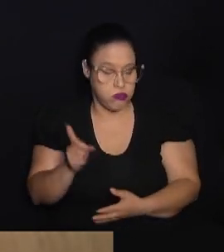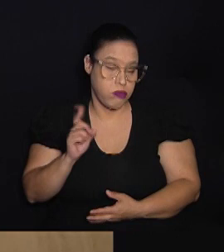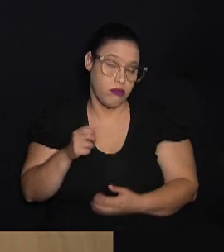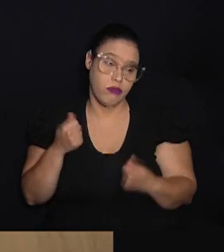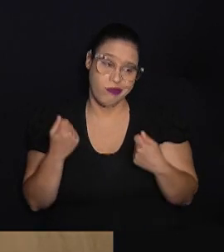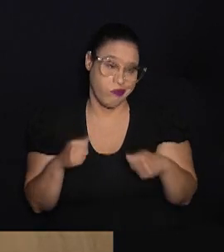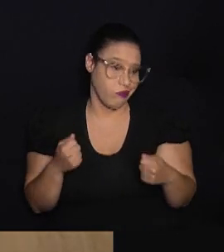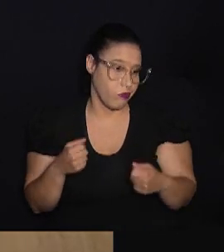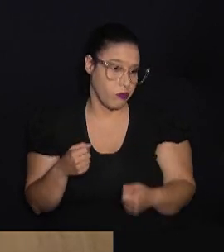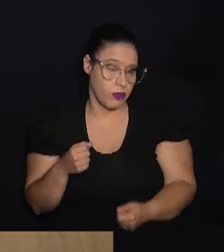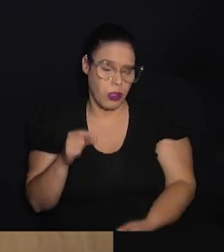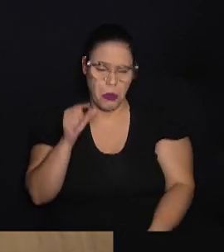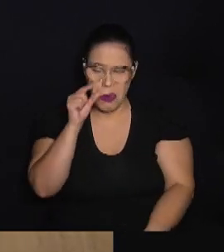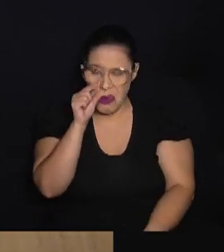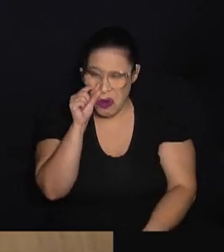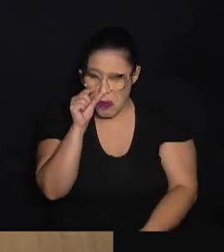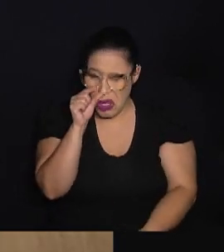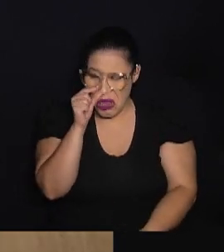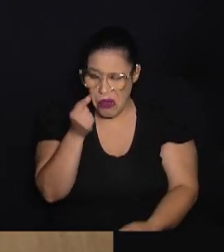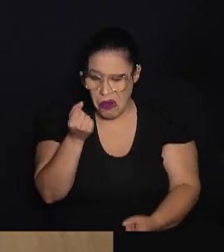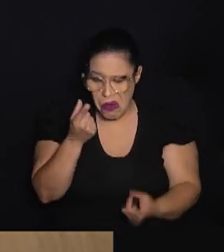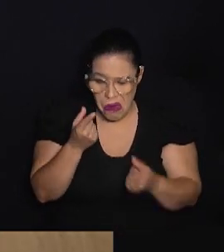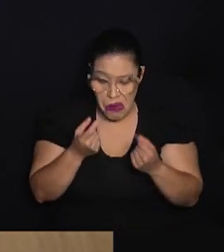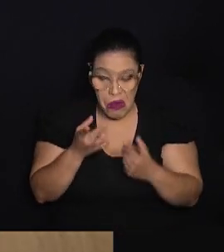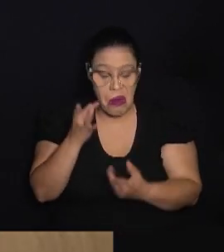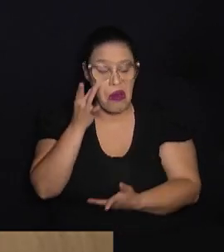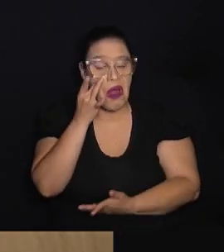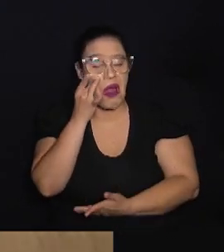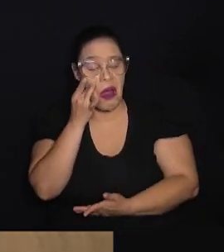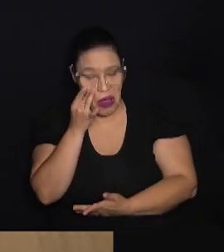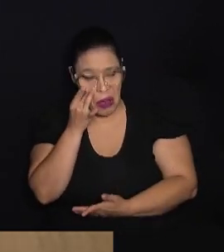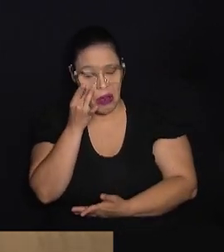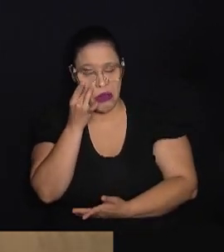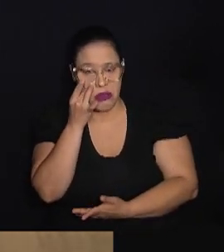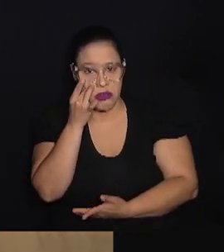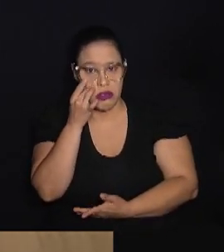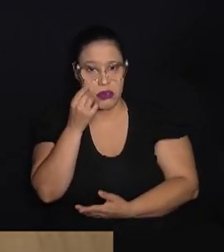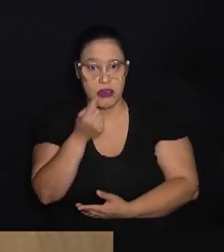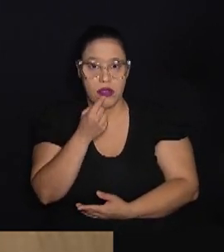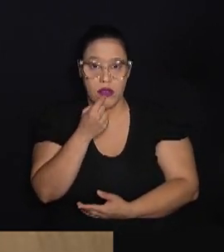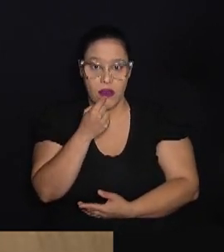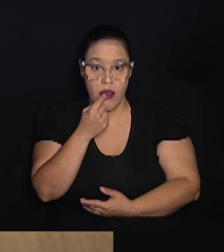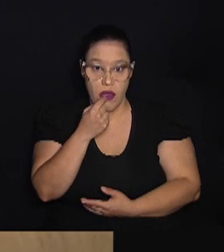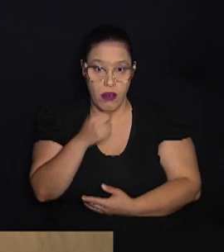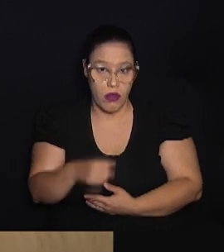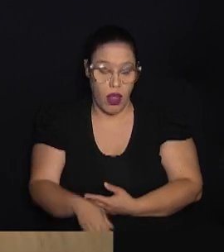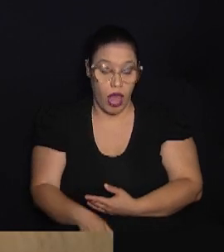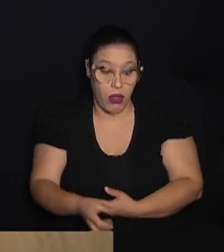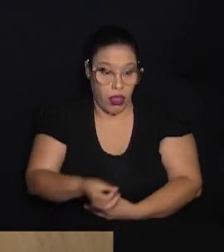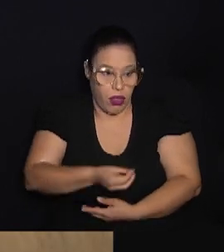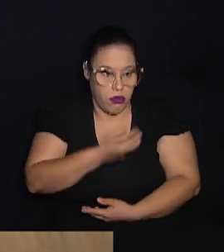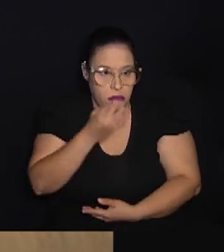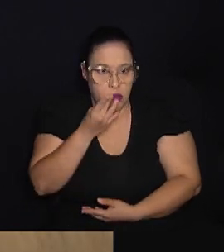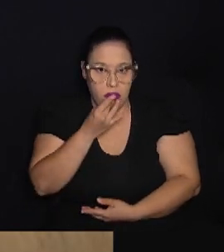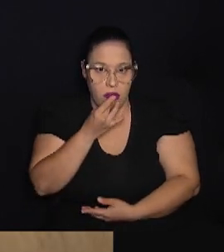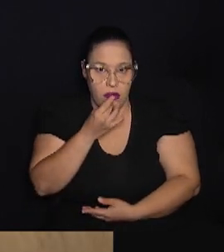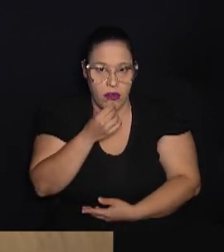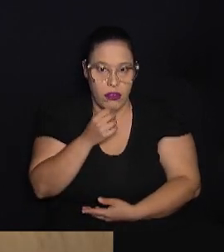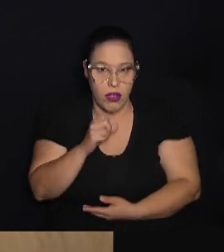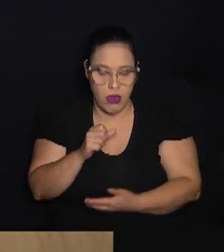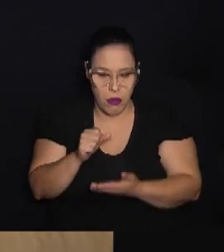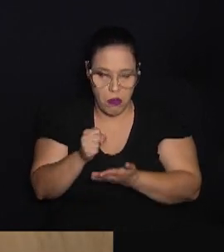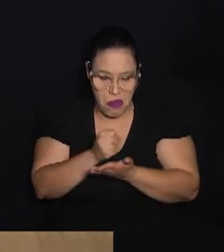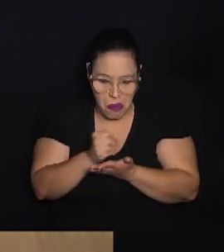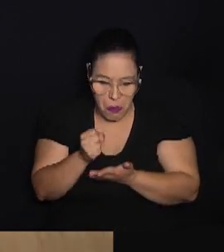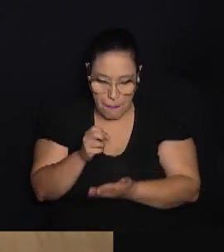Um sangramento de pequena quantidade já é um sinal de alerta. Às vezes esse sangramento não é sangue vivo, ele vem como uma borra de